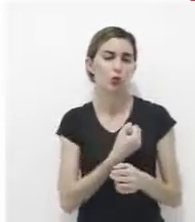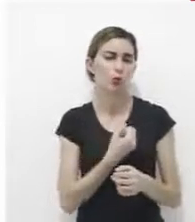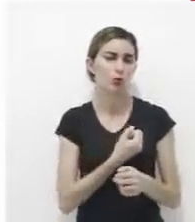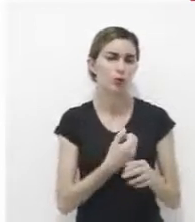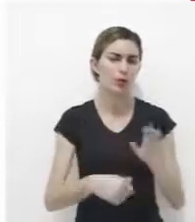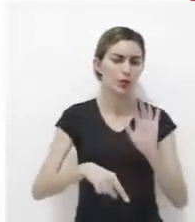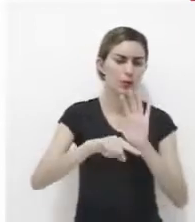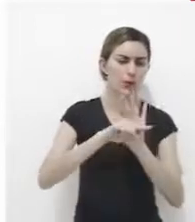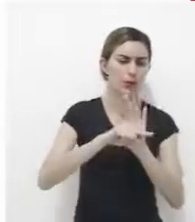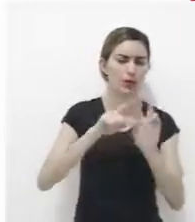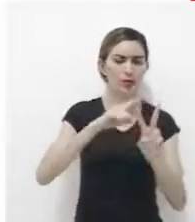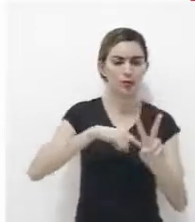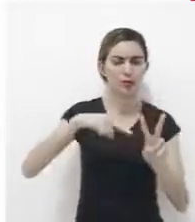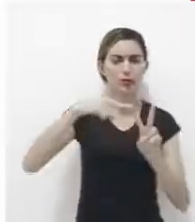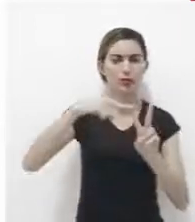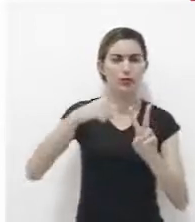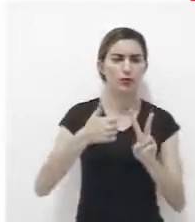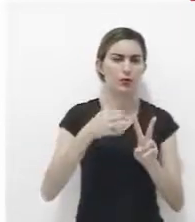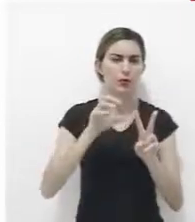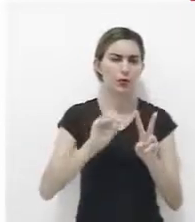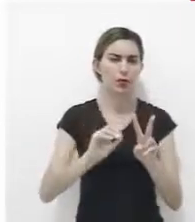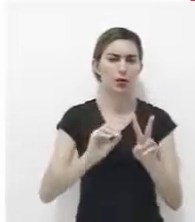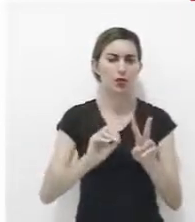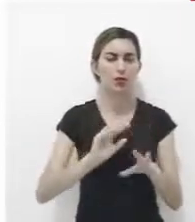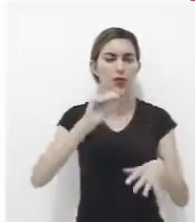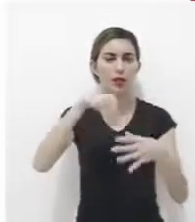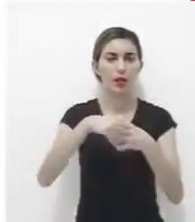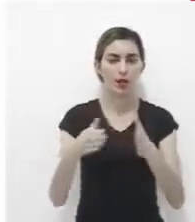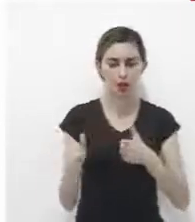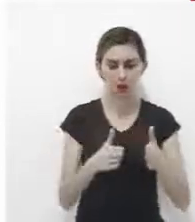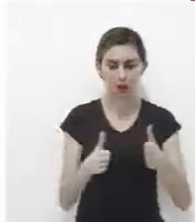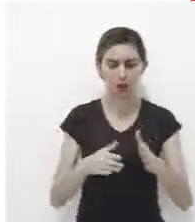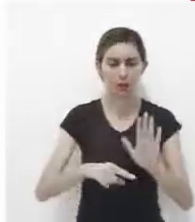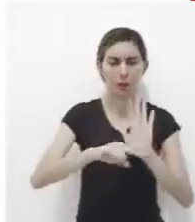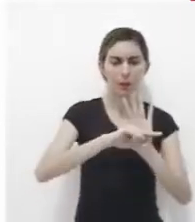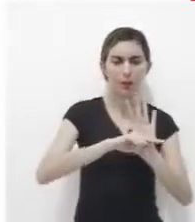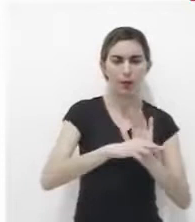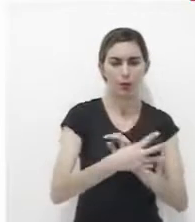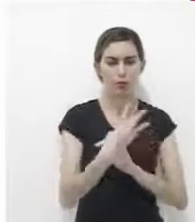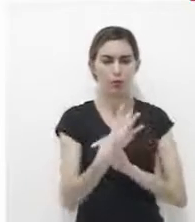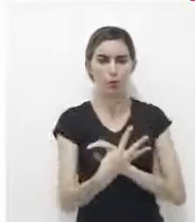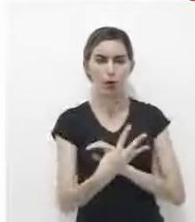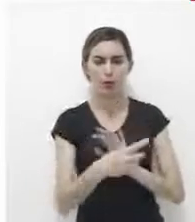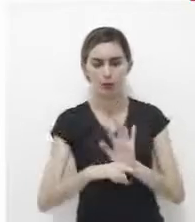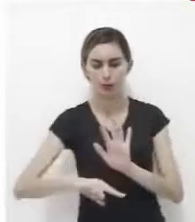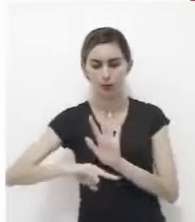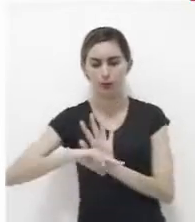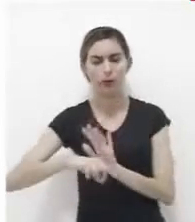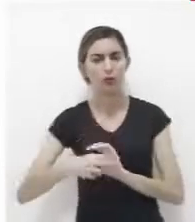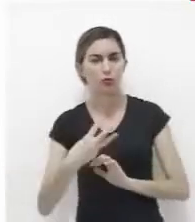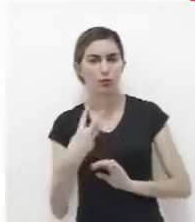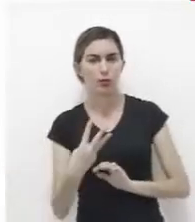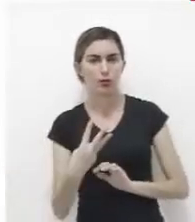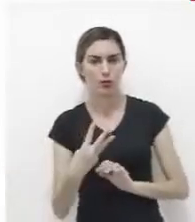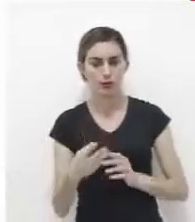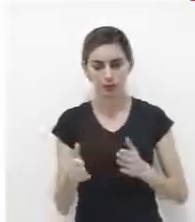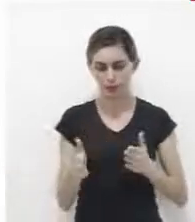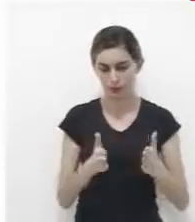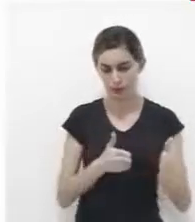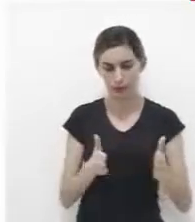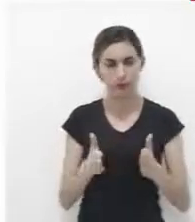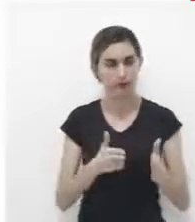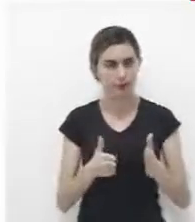o número menos raiz de 10 está compreendido entre o menos 4 e o menos